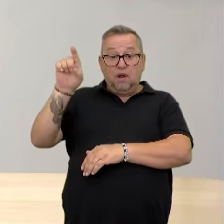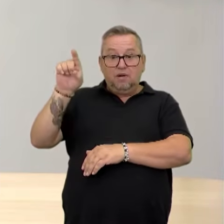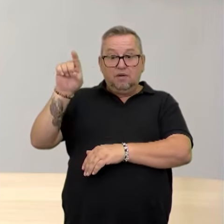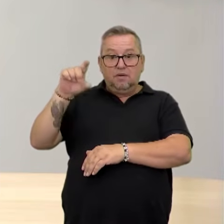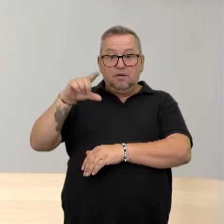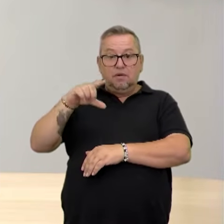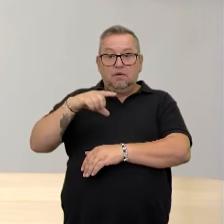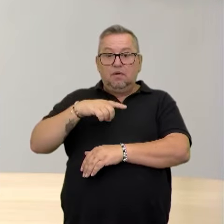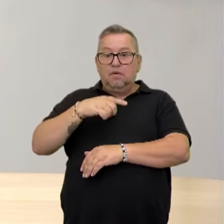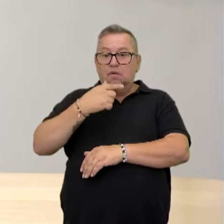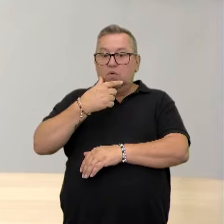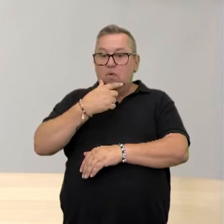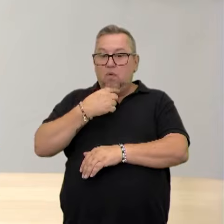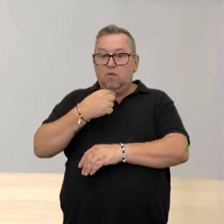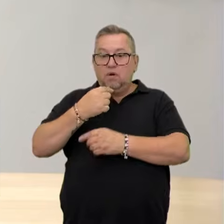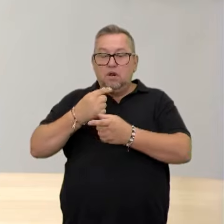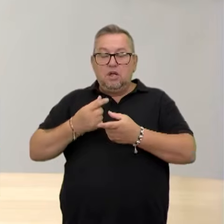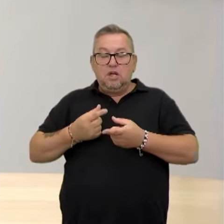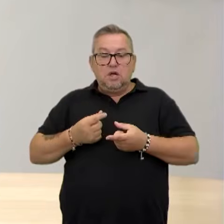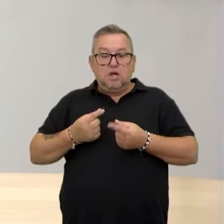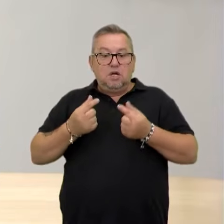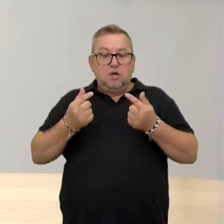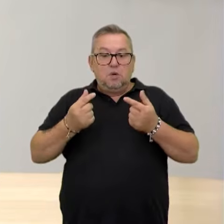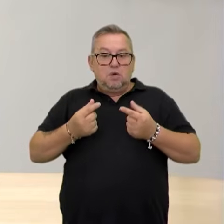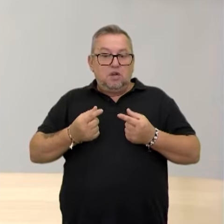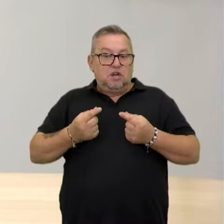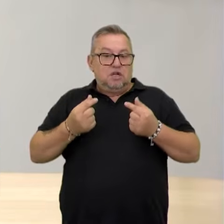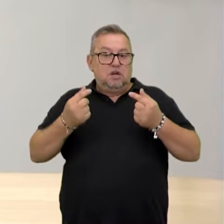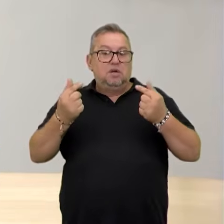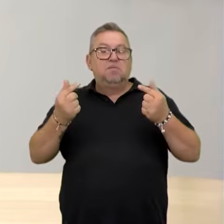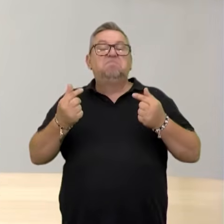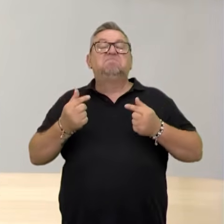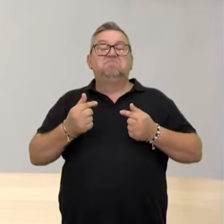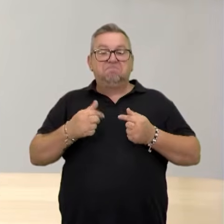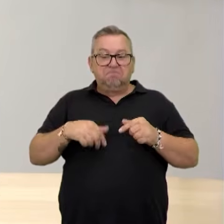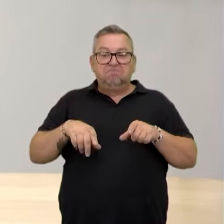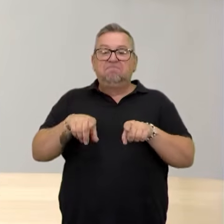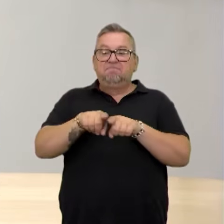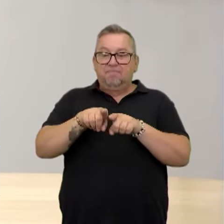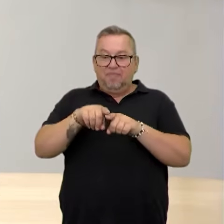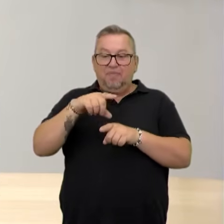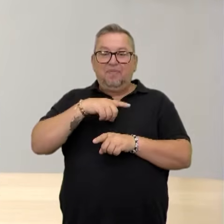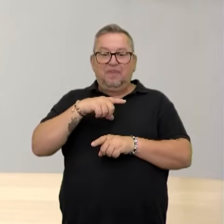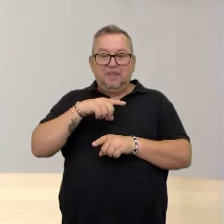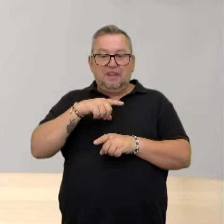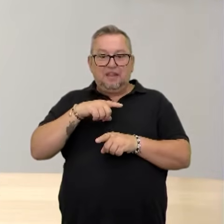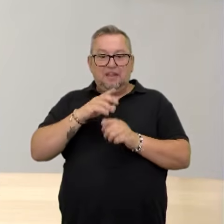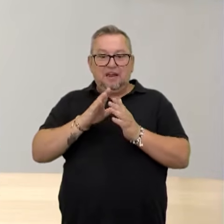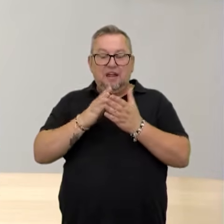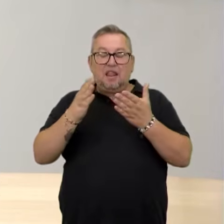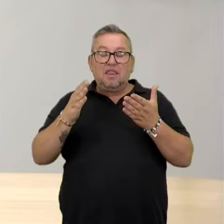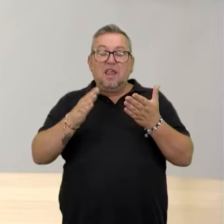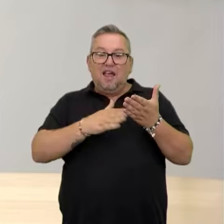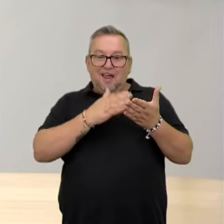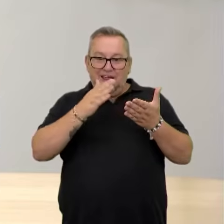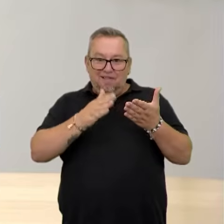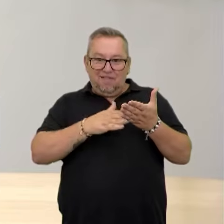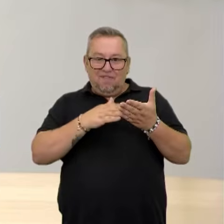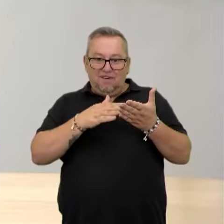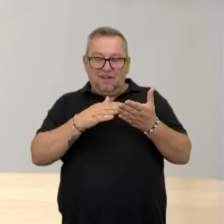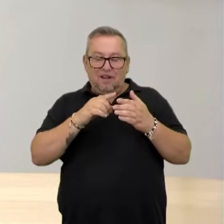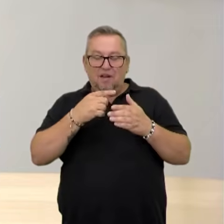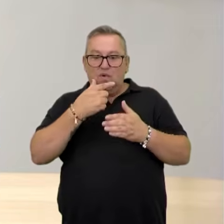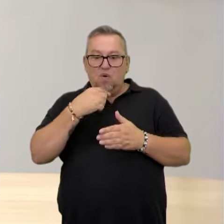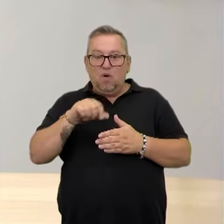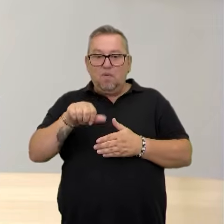nunca existiu um homem tão rico como Mansa Musa. Inclusive, tá na revista Time, né? É o primeiro homem